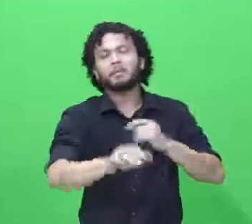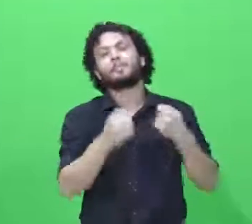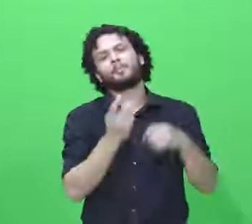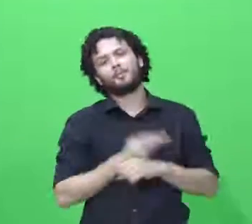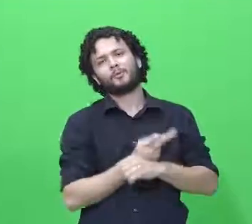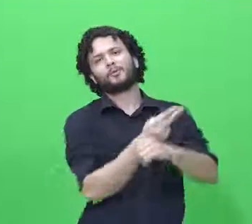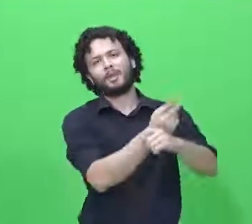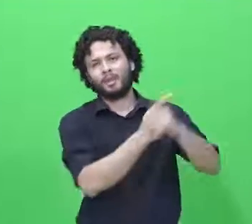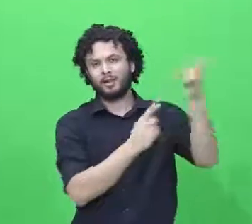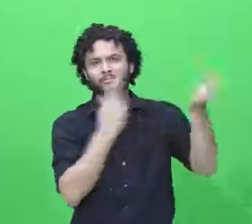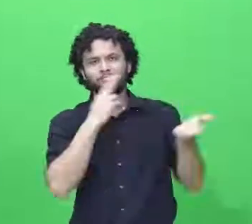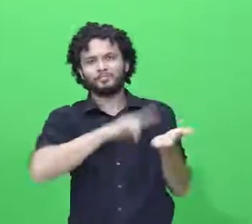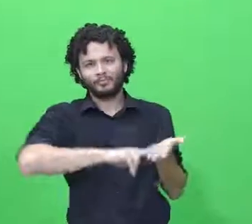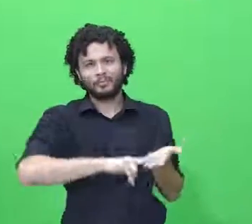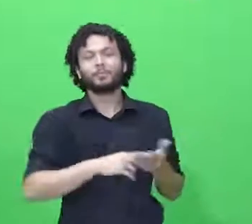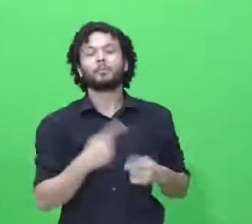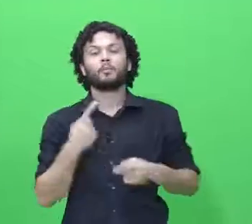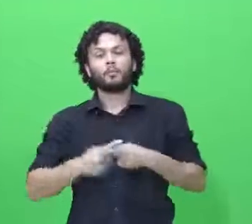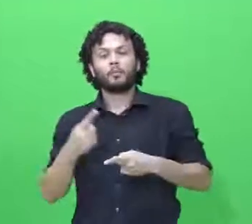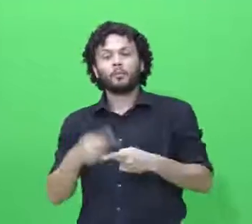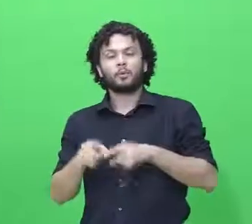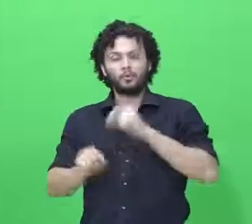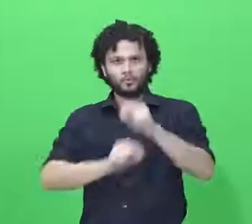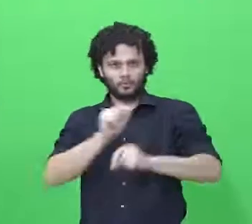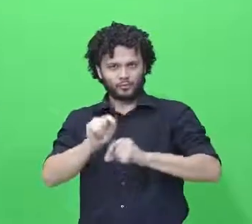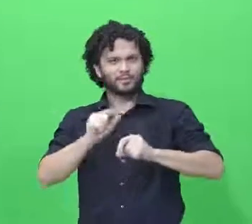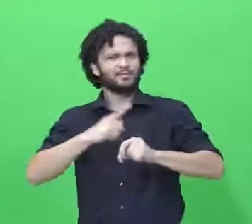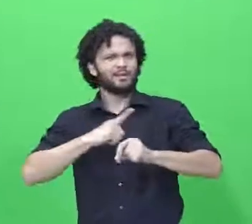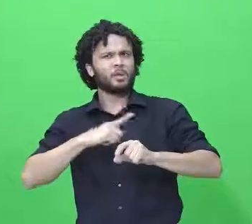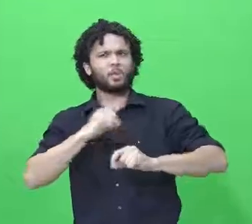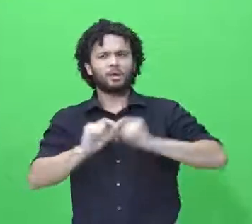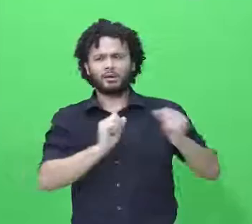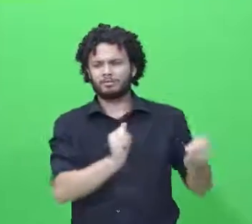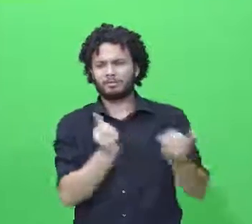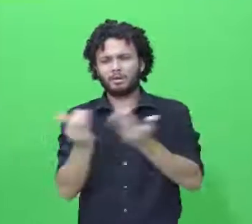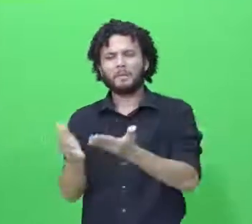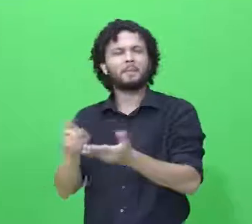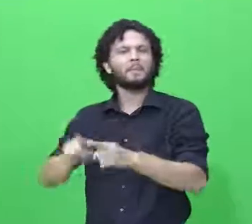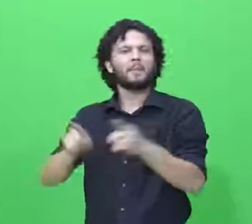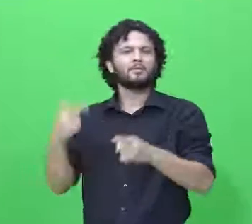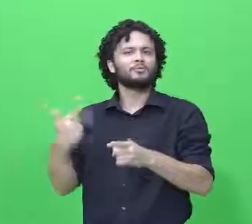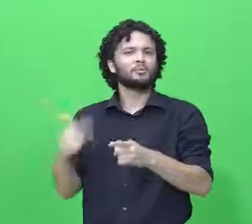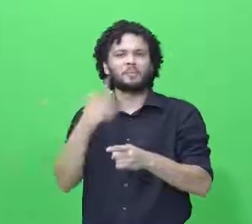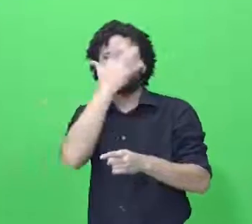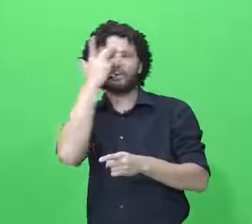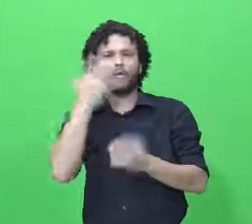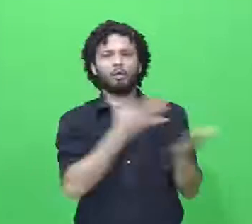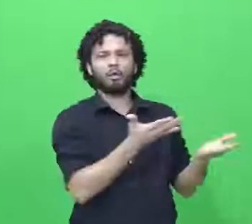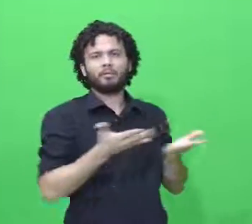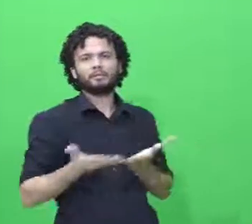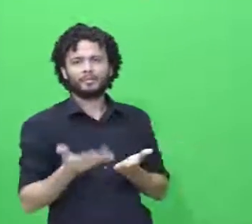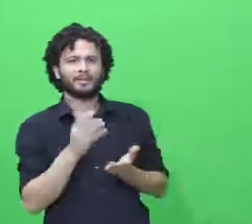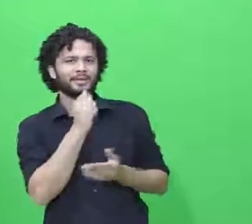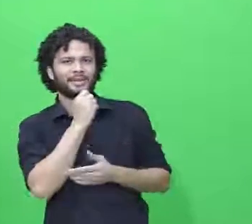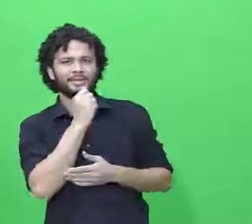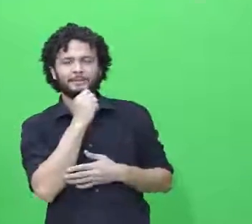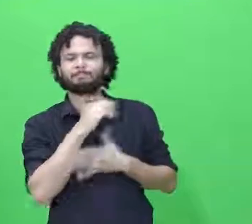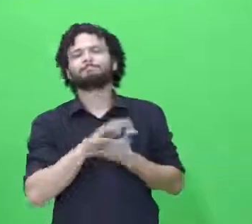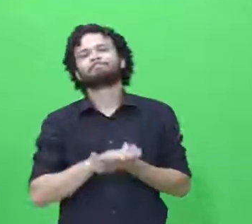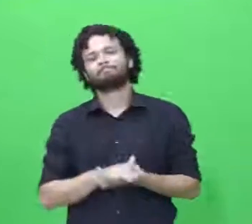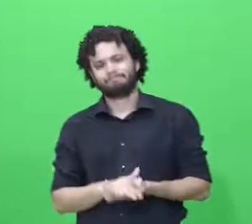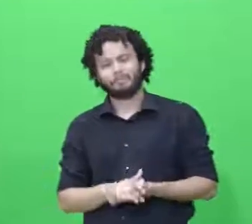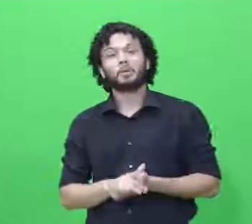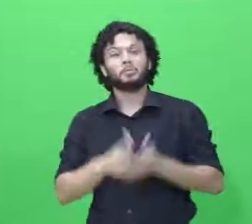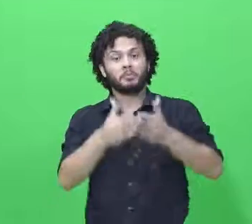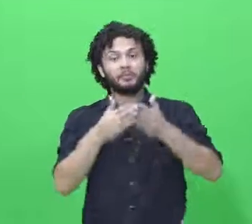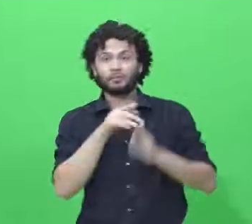correio, nos correios, porque pode ser que tenha sido entregue, não tinha ninguém para receber por conta de ter alguém ou não. Então,